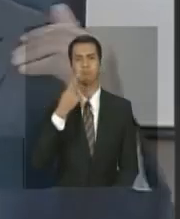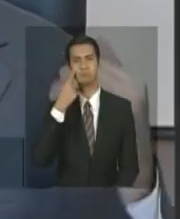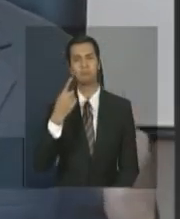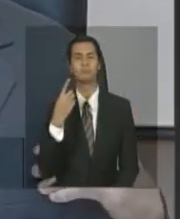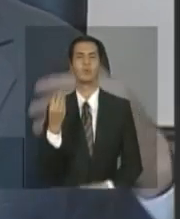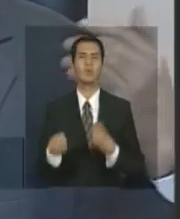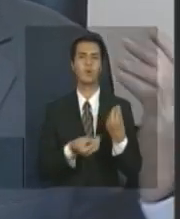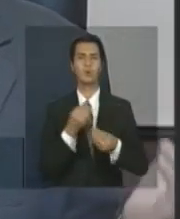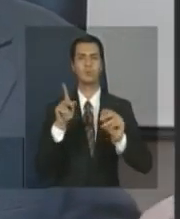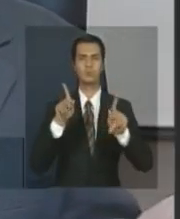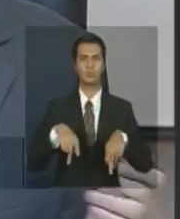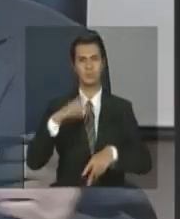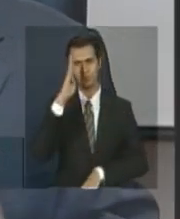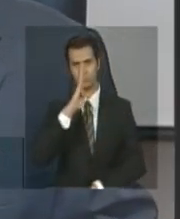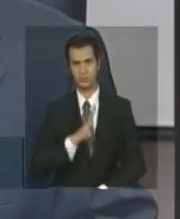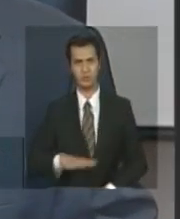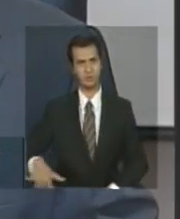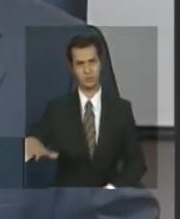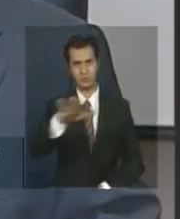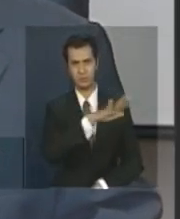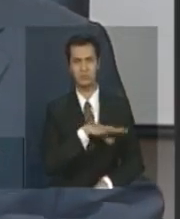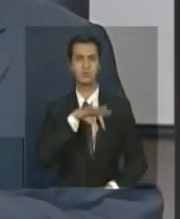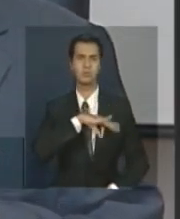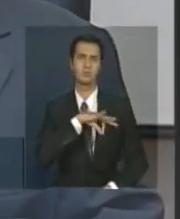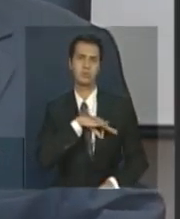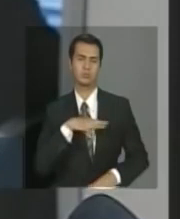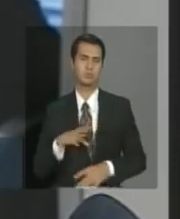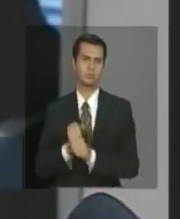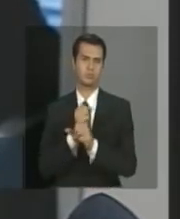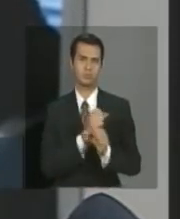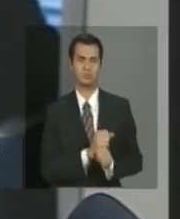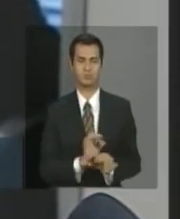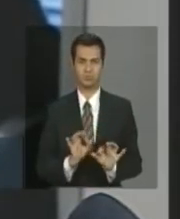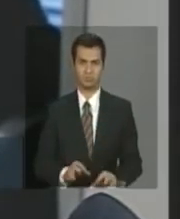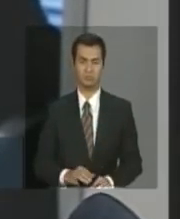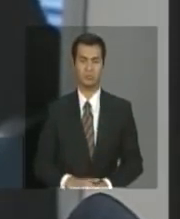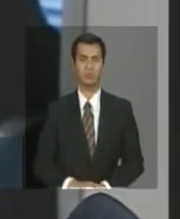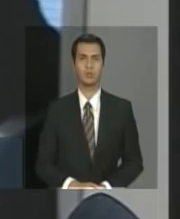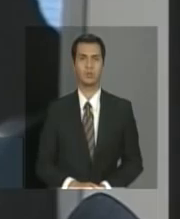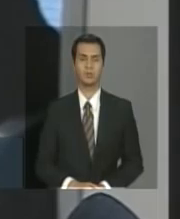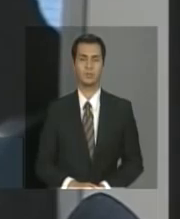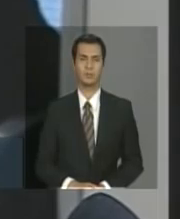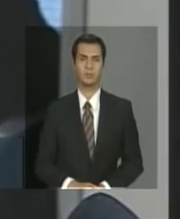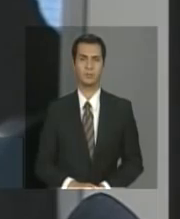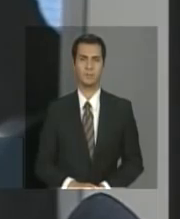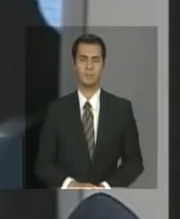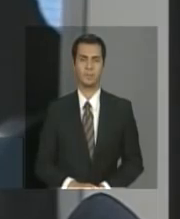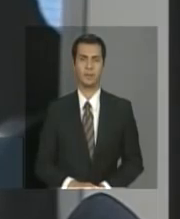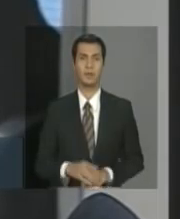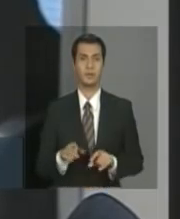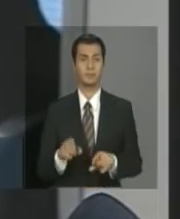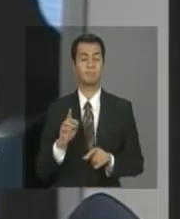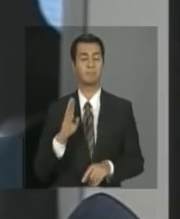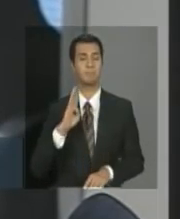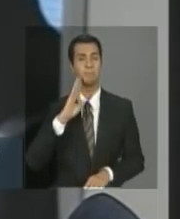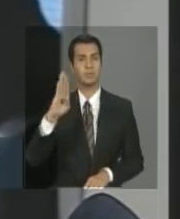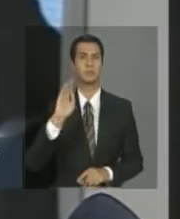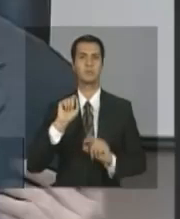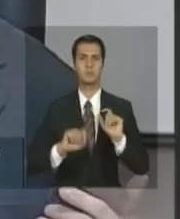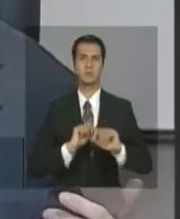renda da população brasileira, inclusive também dos adolescentes. Então, eu acho que o ponto principal aqui é o seguinte. A percepção do governo